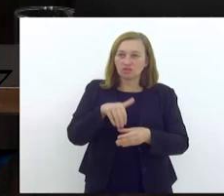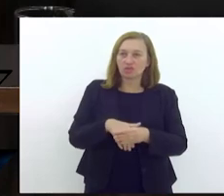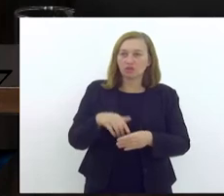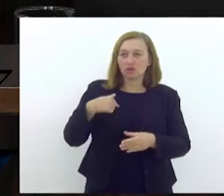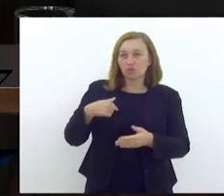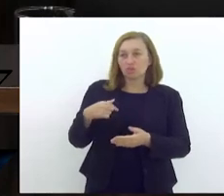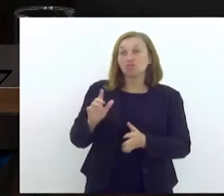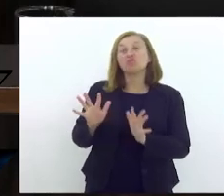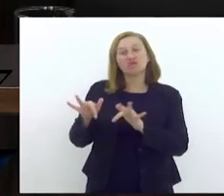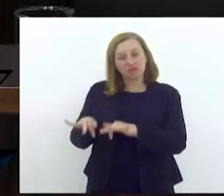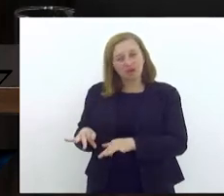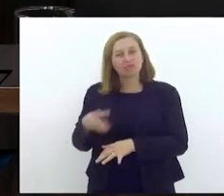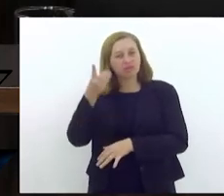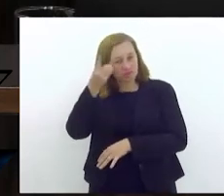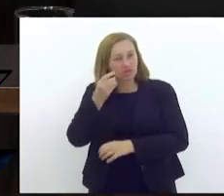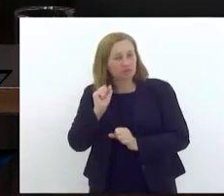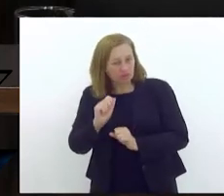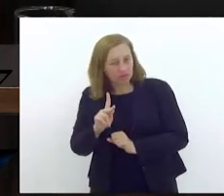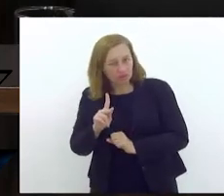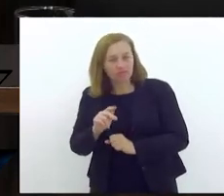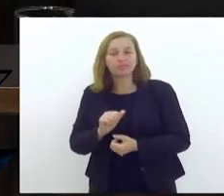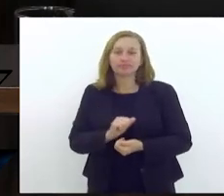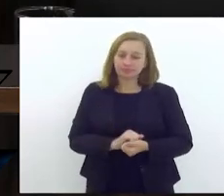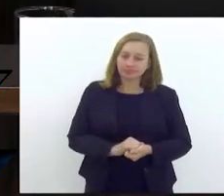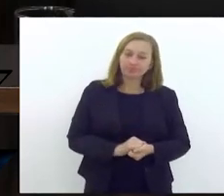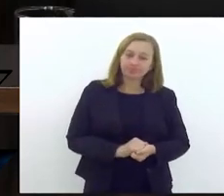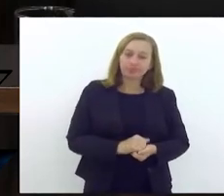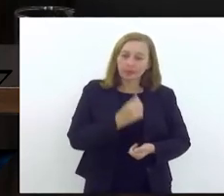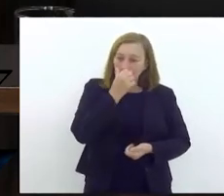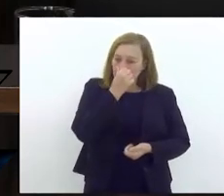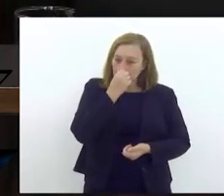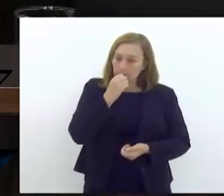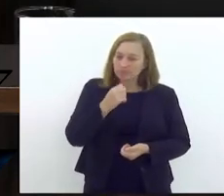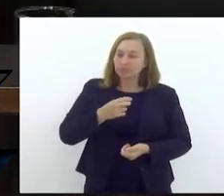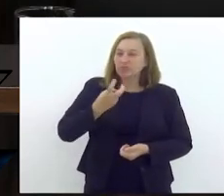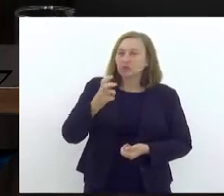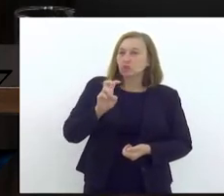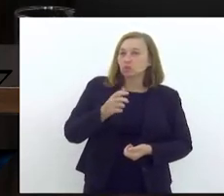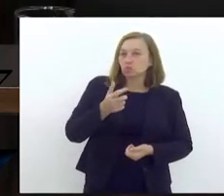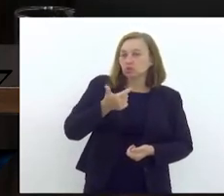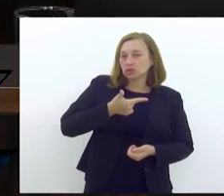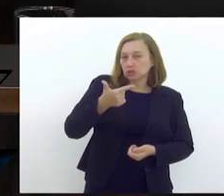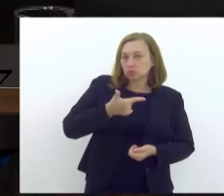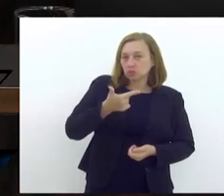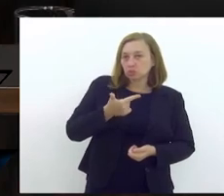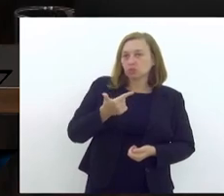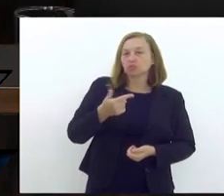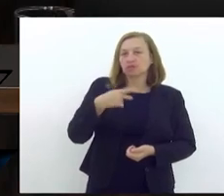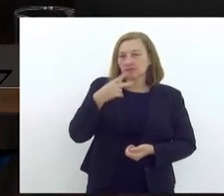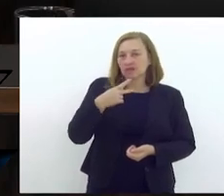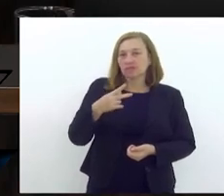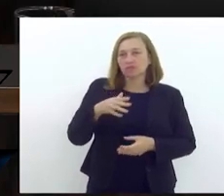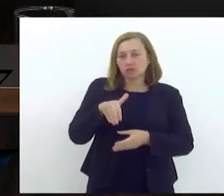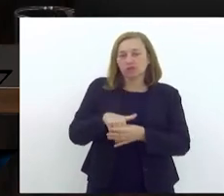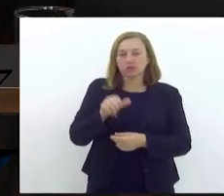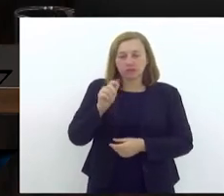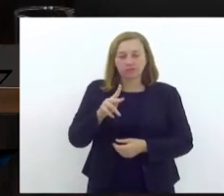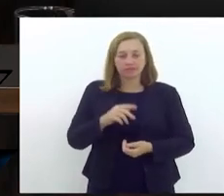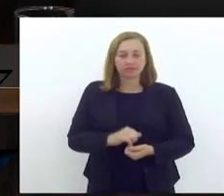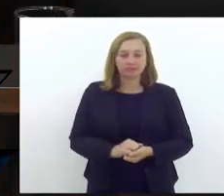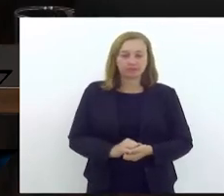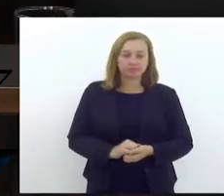anotando aqui ao final o deputado pode ser vossa excelência é o segundo para declaração de voto